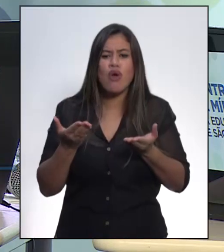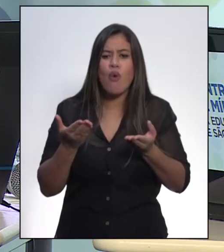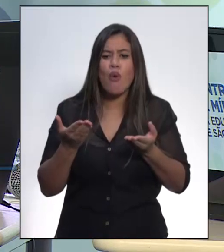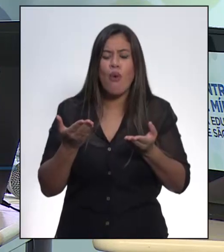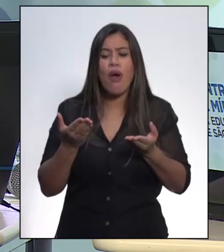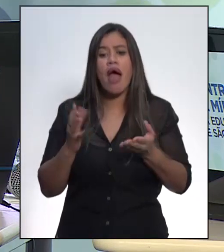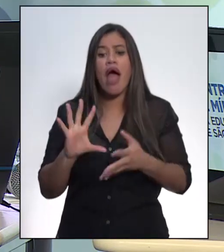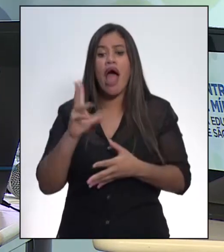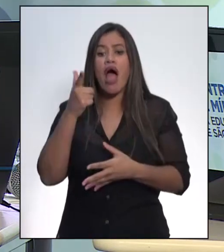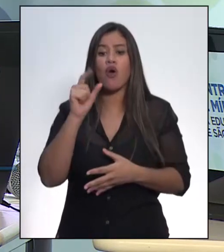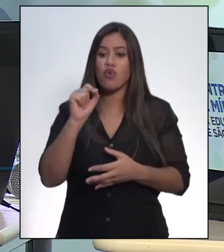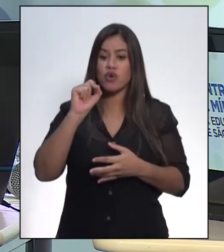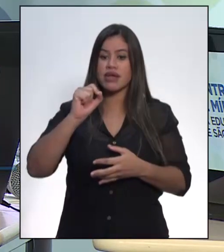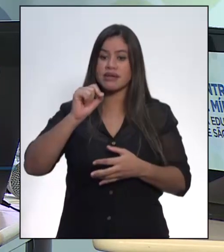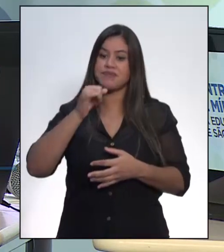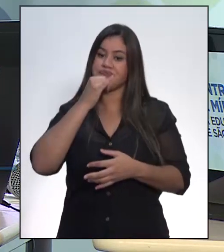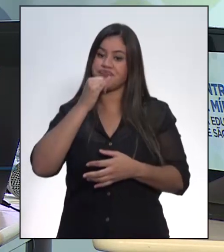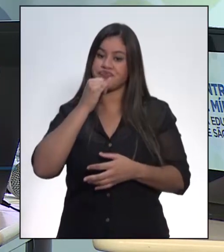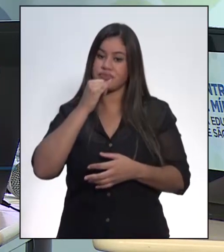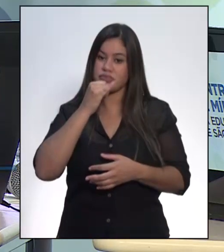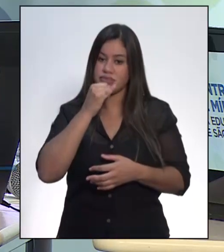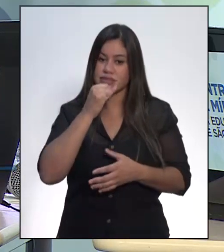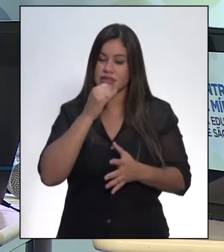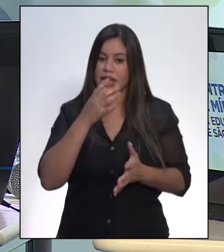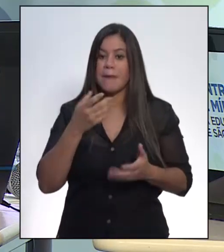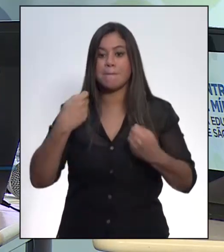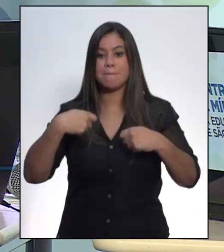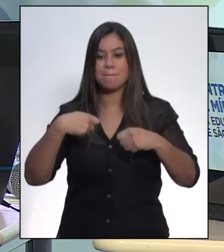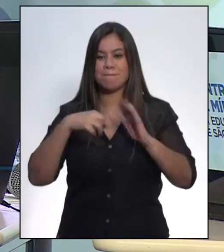acontece se a gente não perturbar alguns